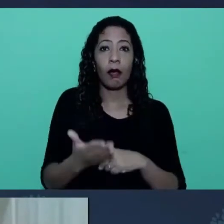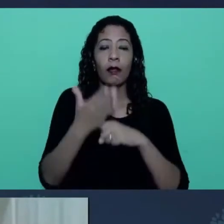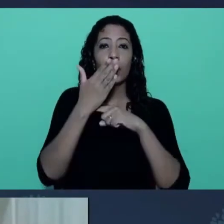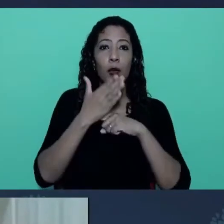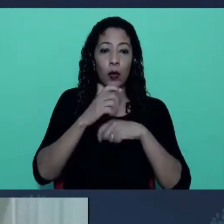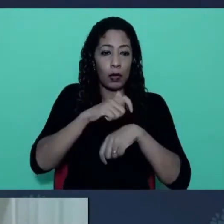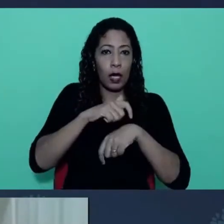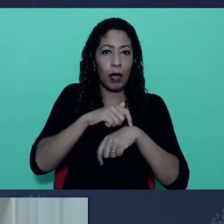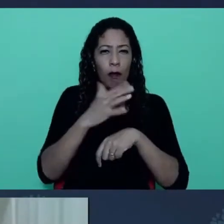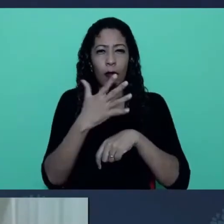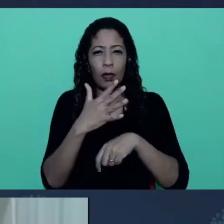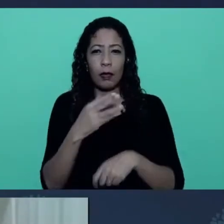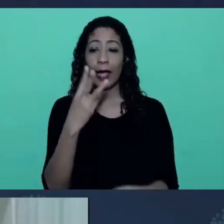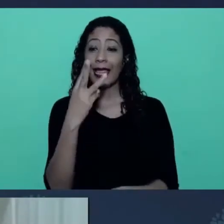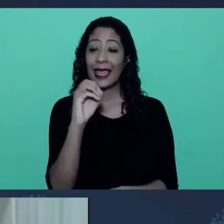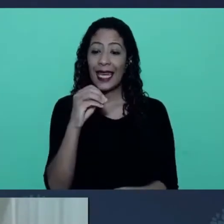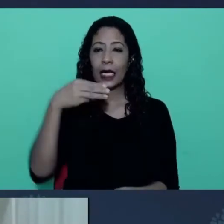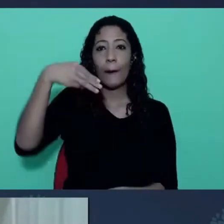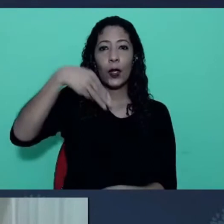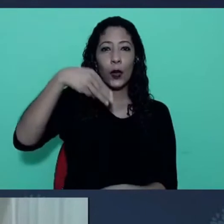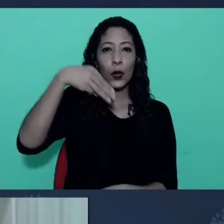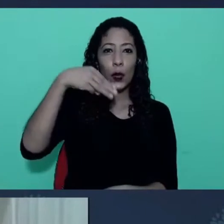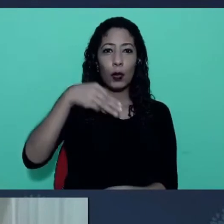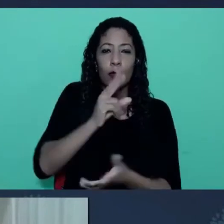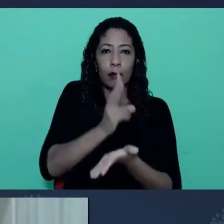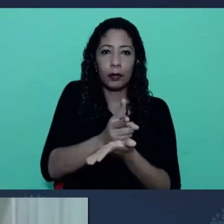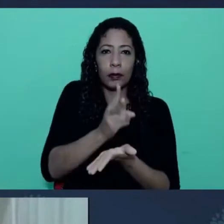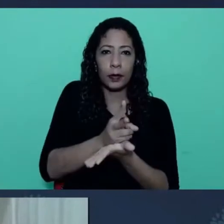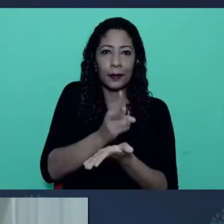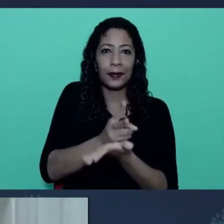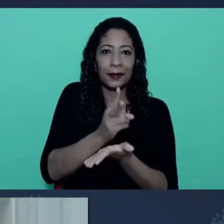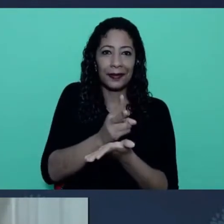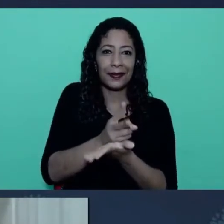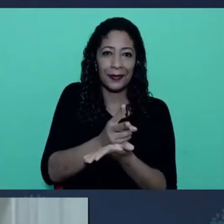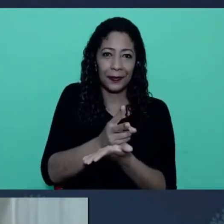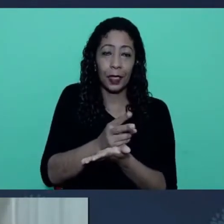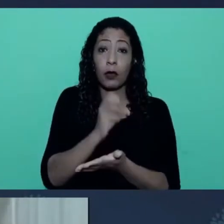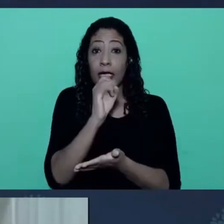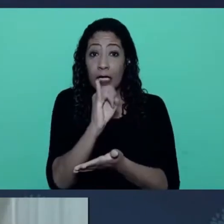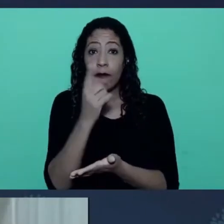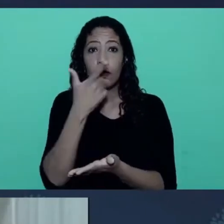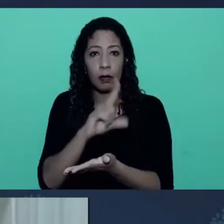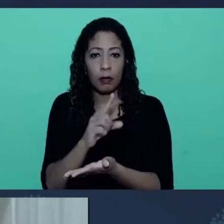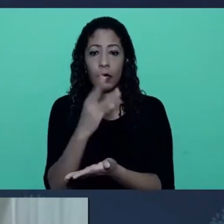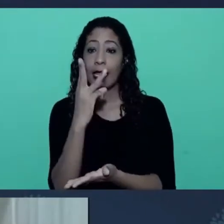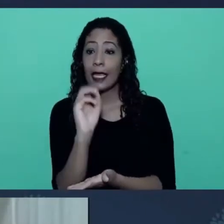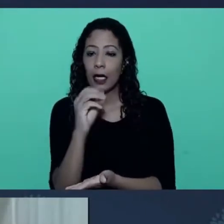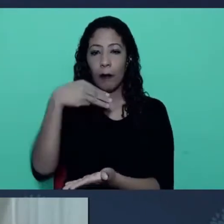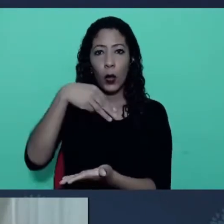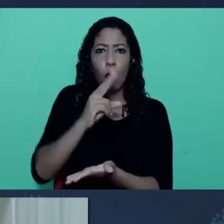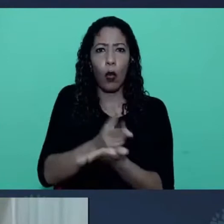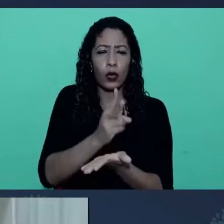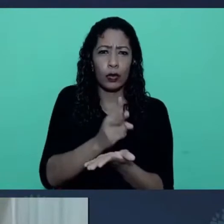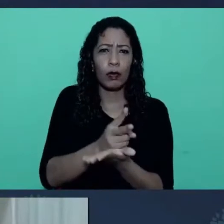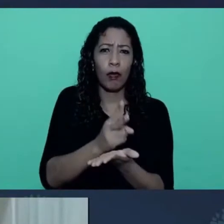acontecer depois de 30 minutos mantendo essa atividade. Então, se você conseguir manter essa atividade por 30 minutos, mesmo